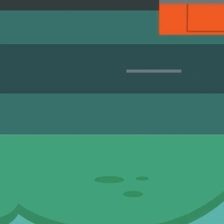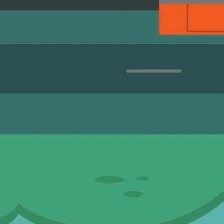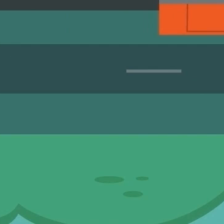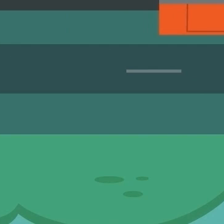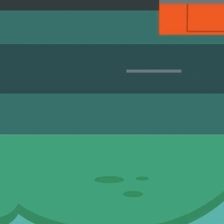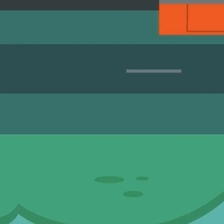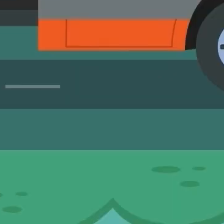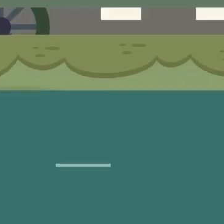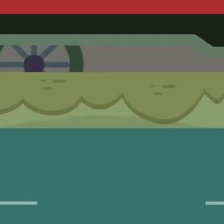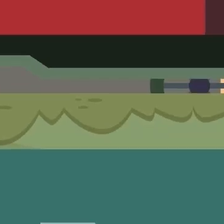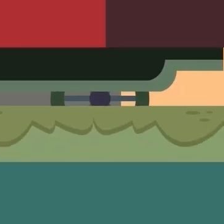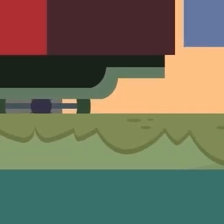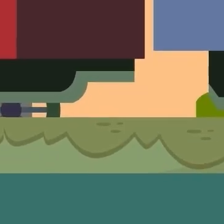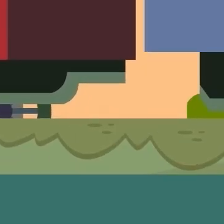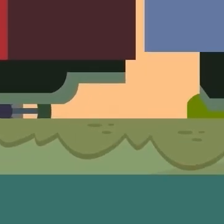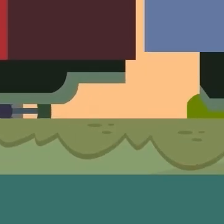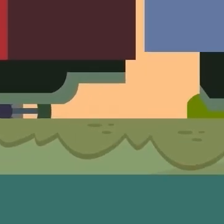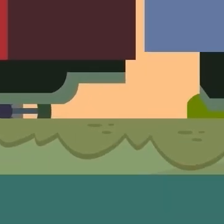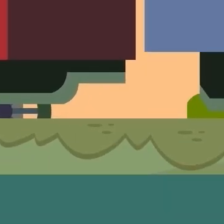k